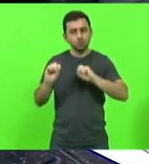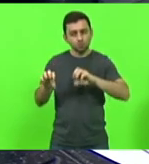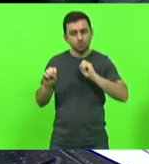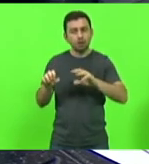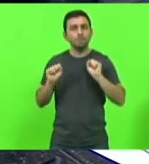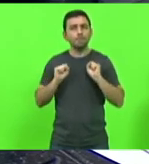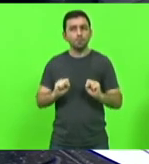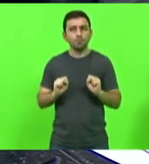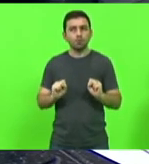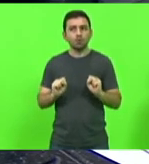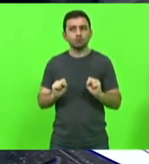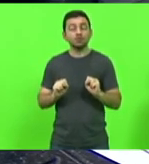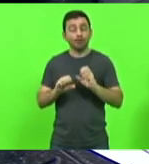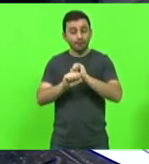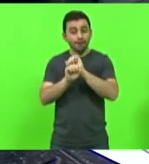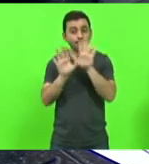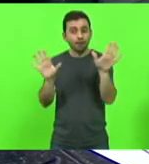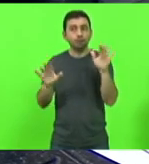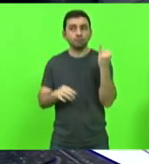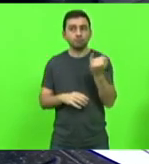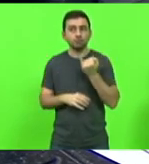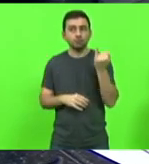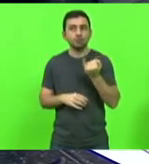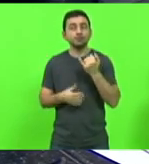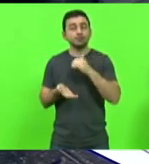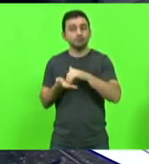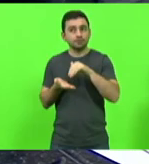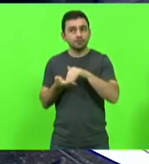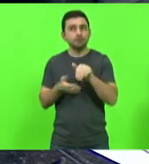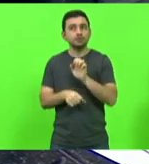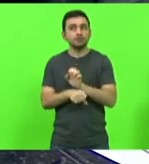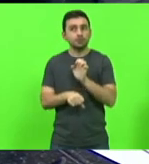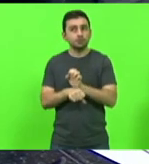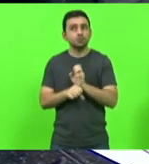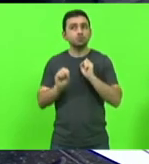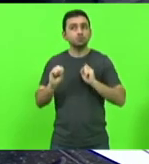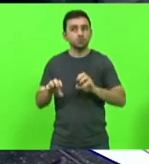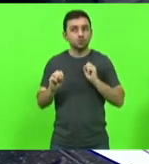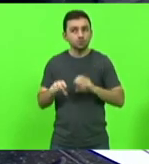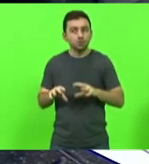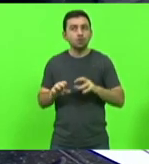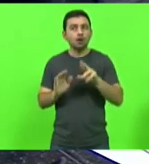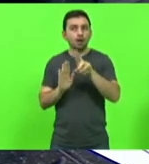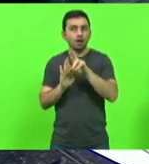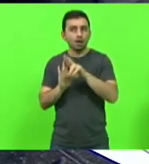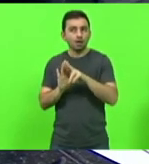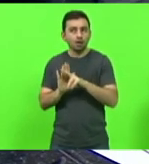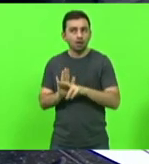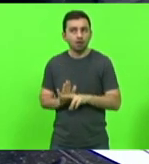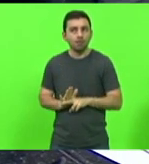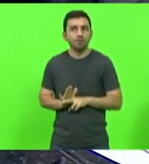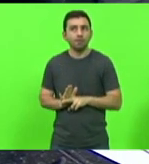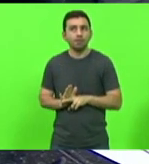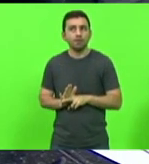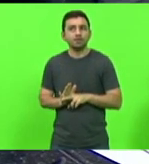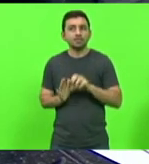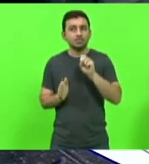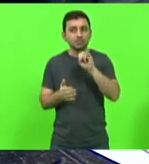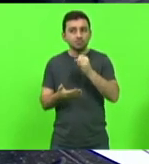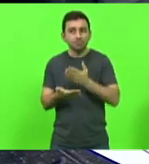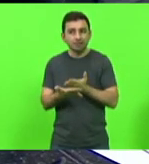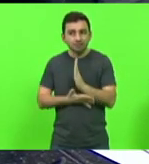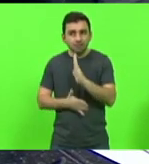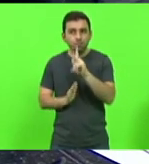Mas, que fique claro, a nossa Secretaria Estadual da Educação, na regulamentação, se realmente passando esse projeto,